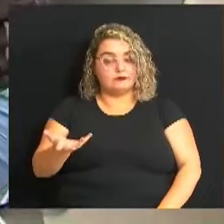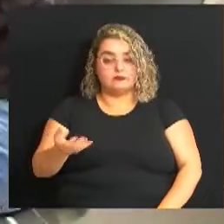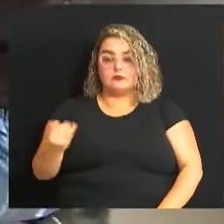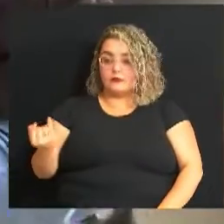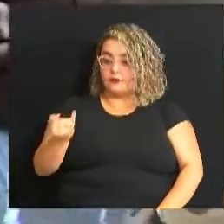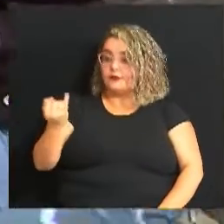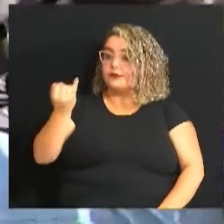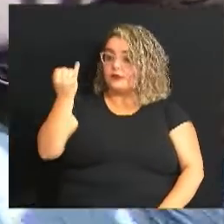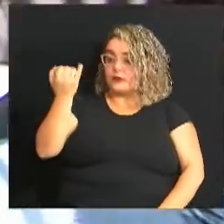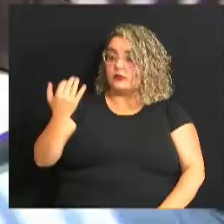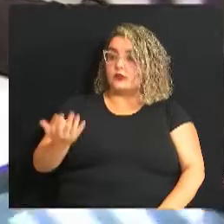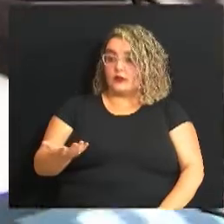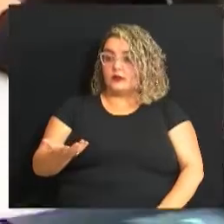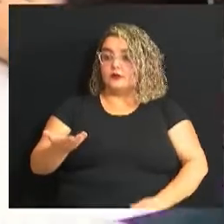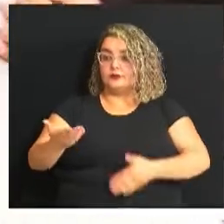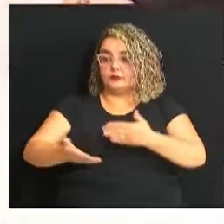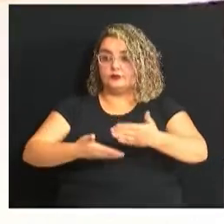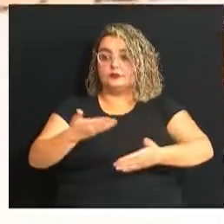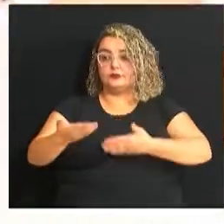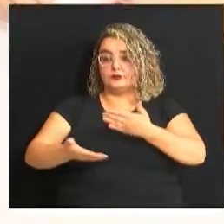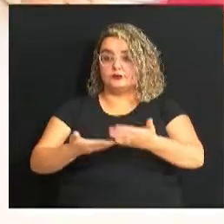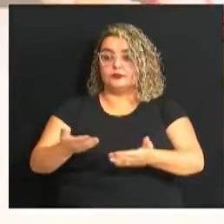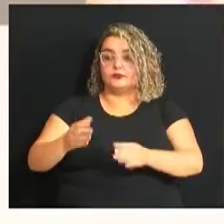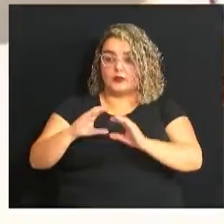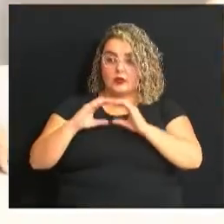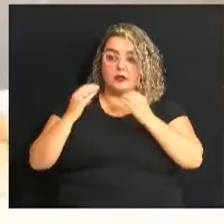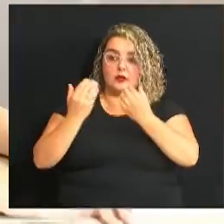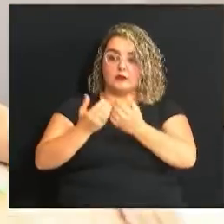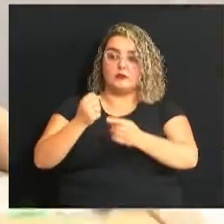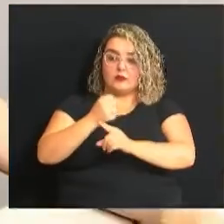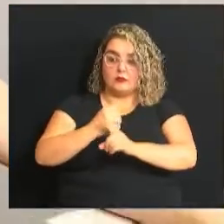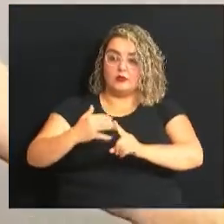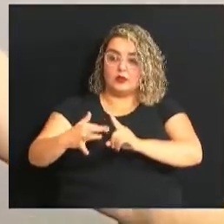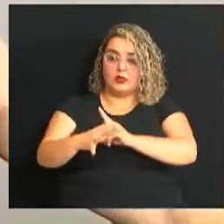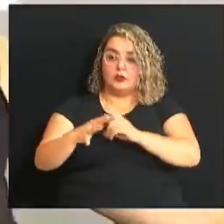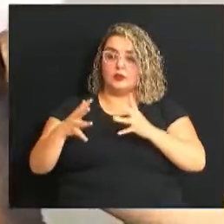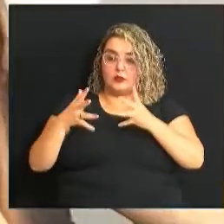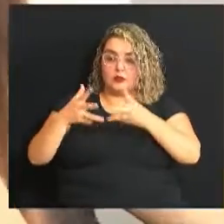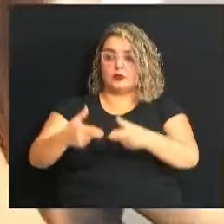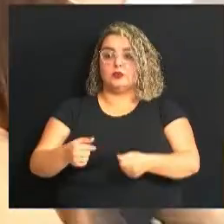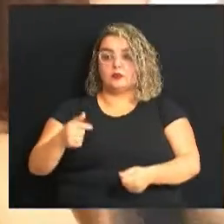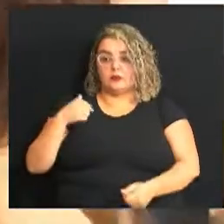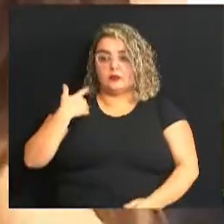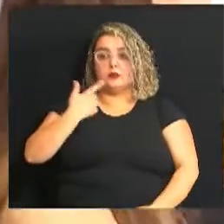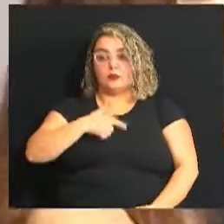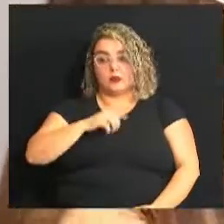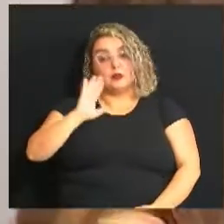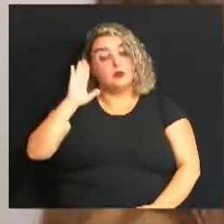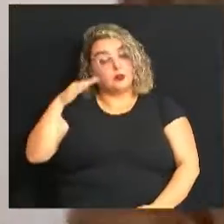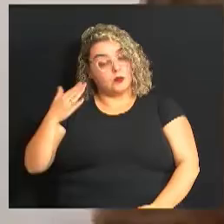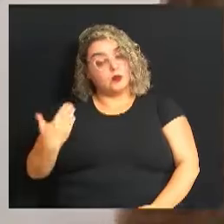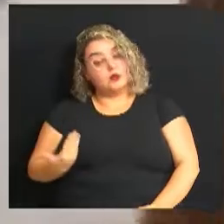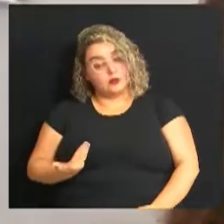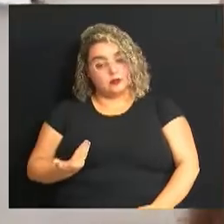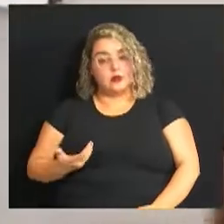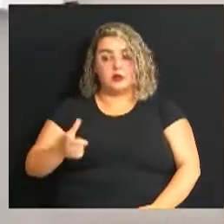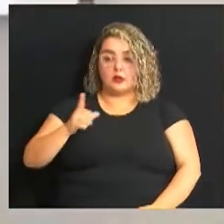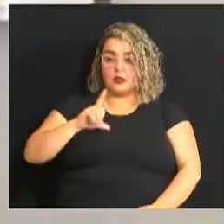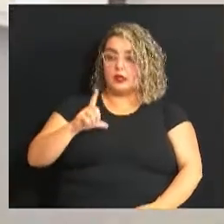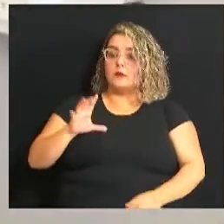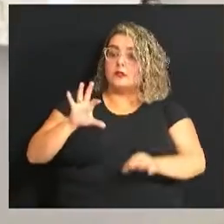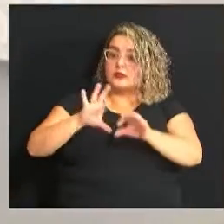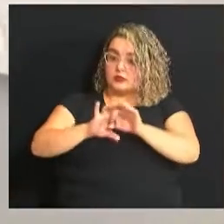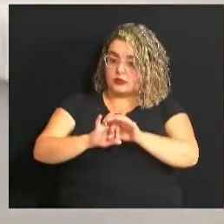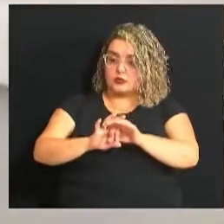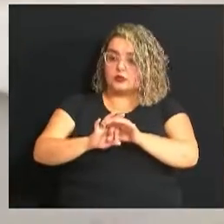importante esse serviço para a comunidade, né, para a sociedade como um todo. Para a gente é uma grande honra termos esse convênio firmado com o